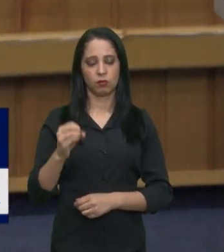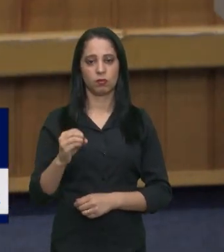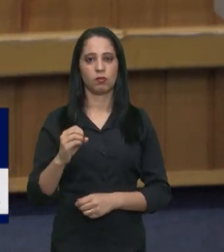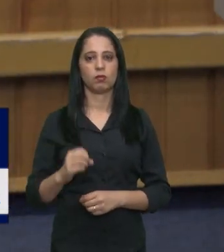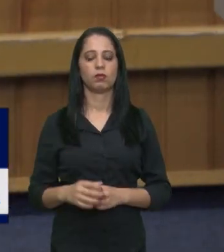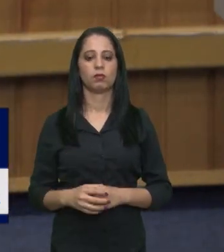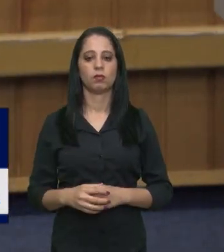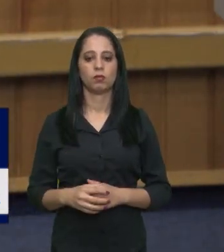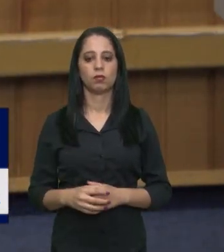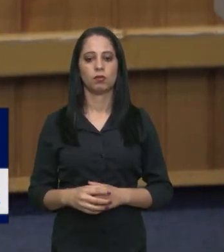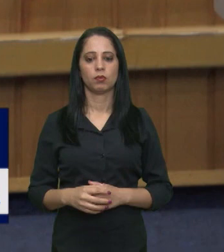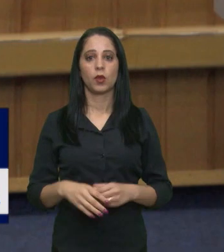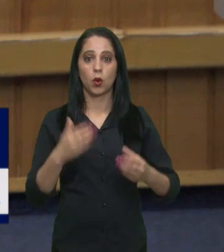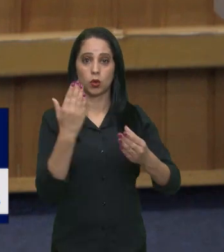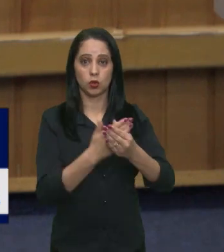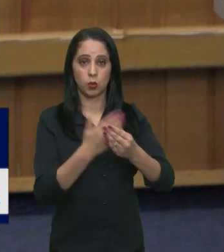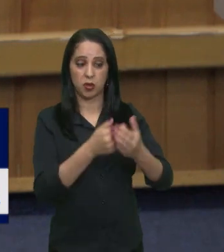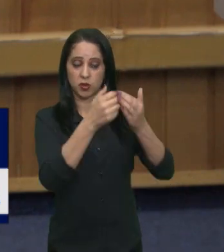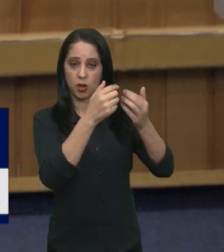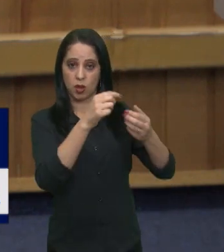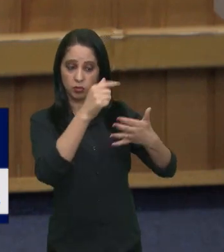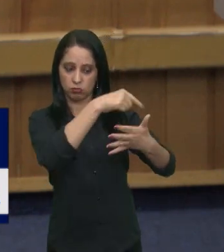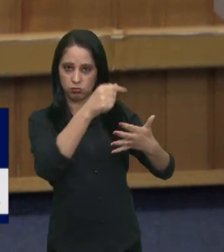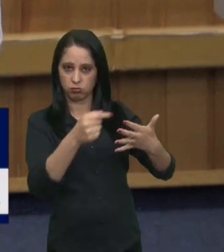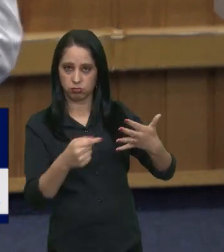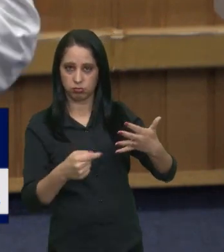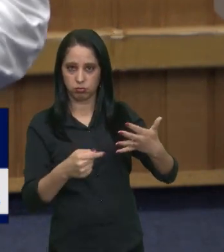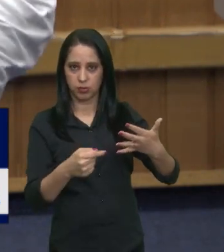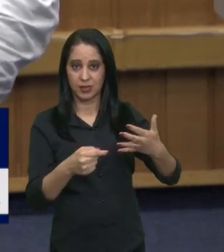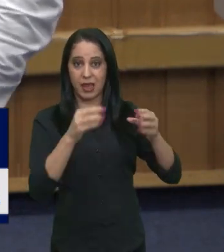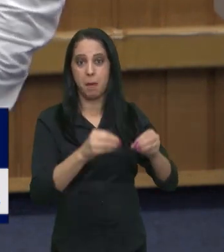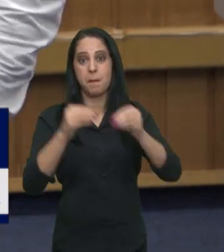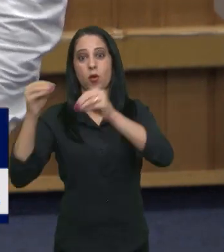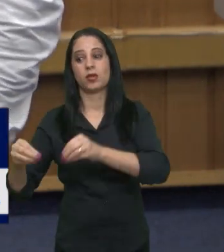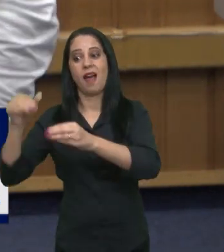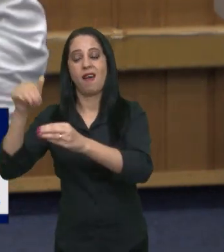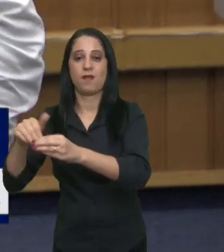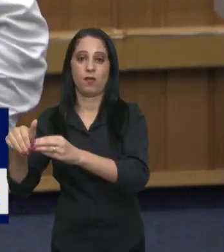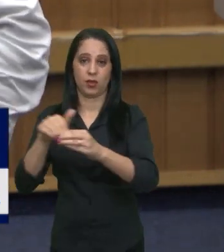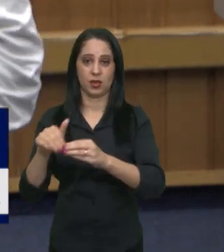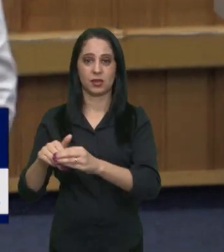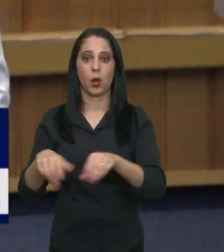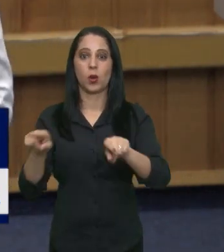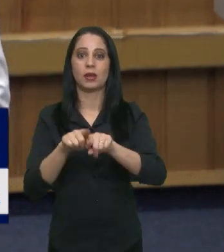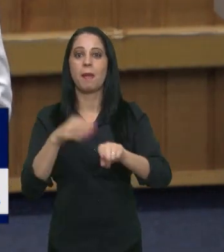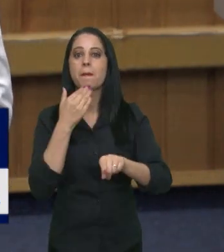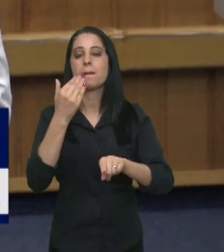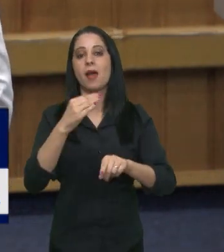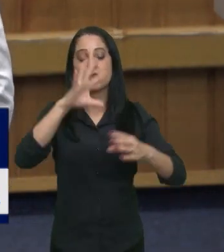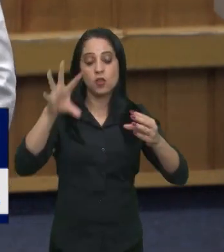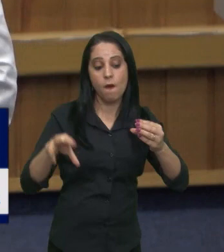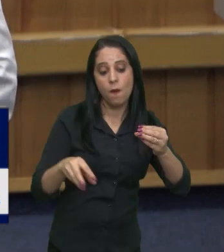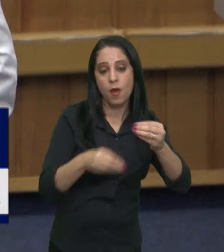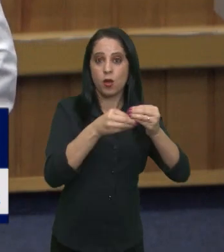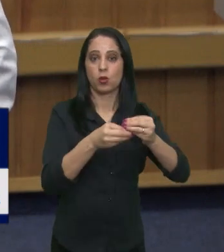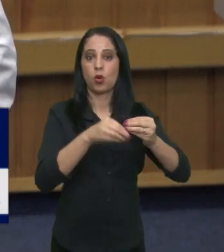1630/2022. Esses processos, adiamento por uma sessão. Solicito a inclusão para